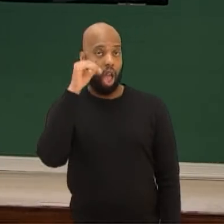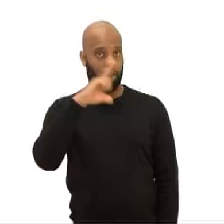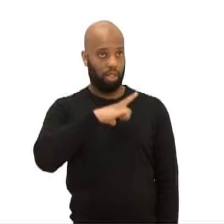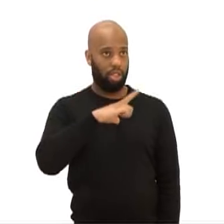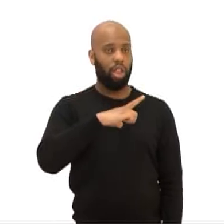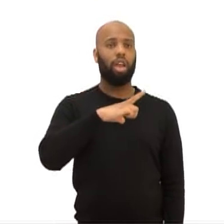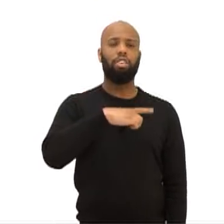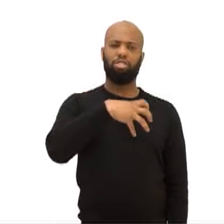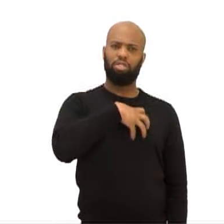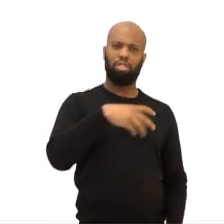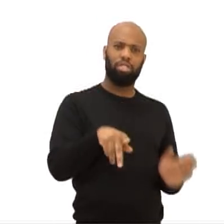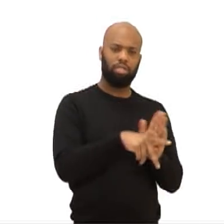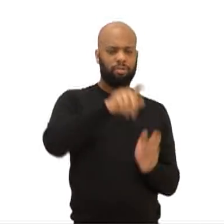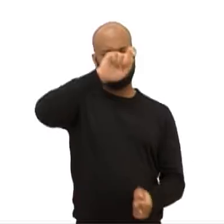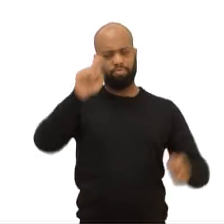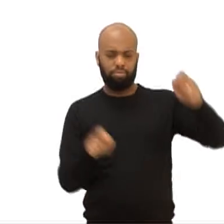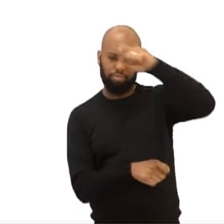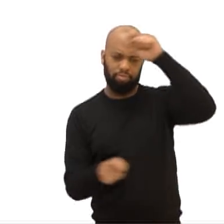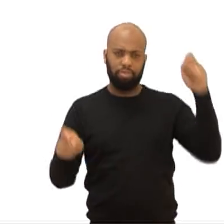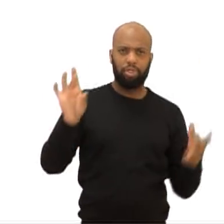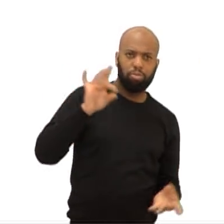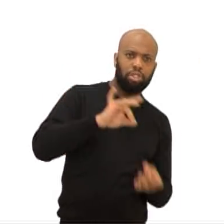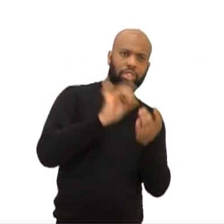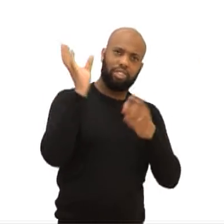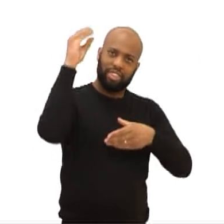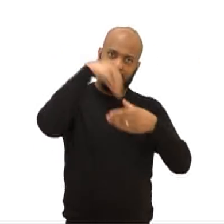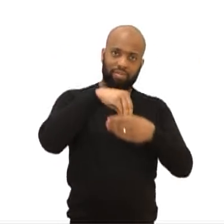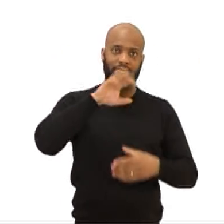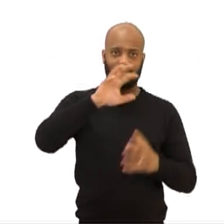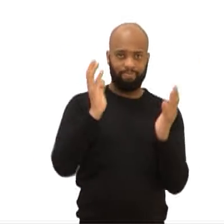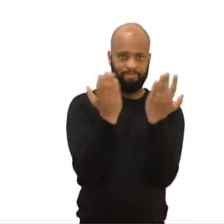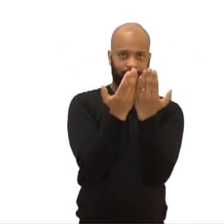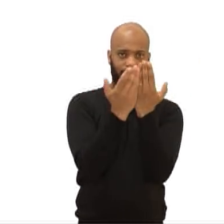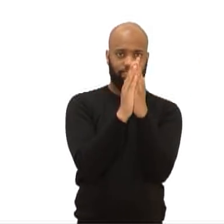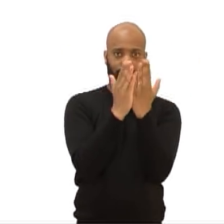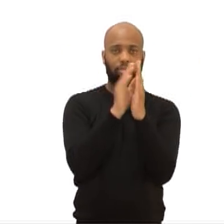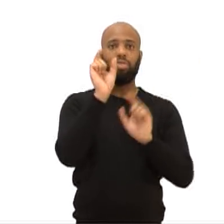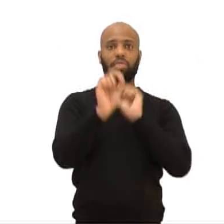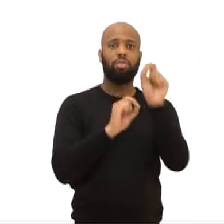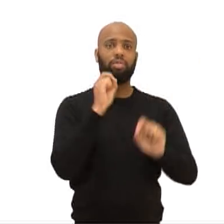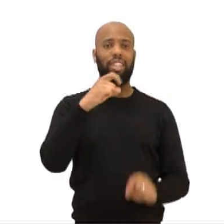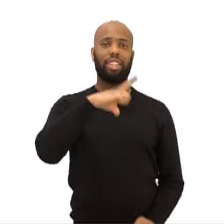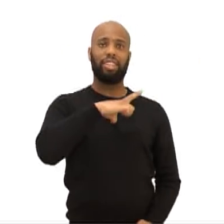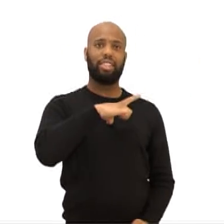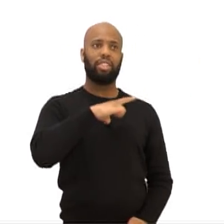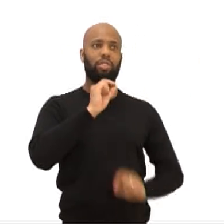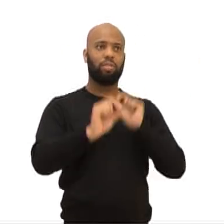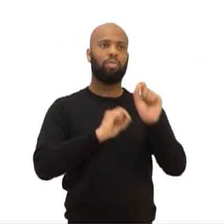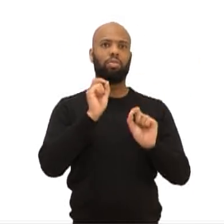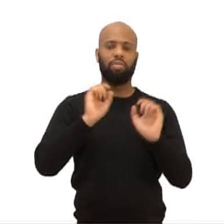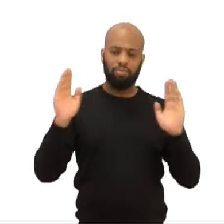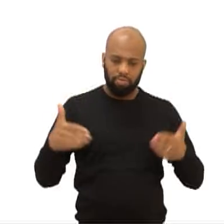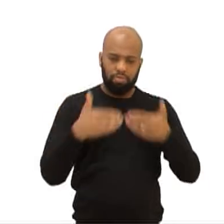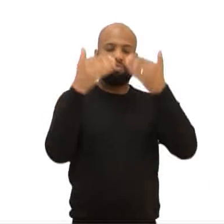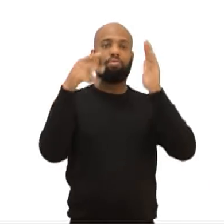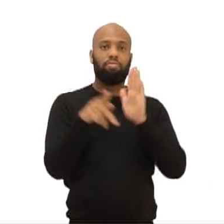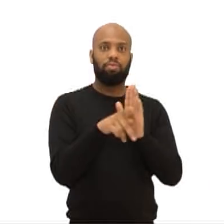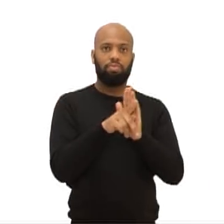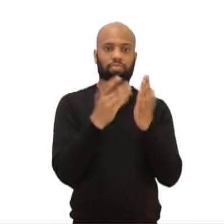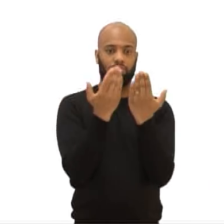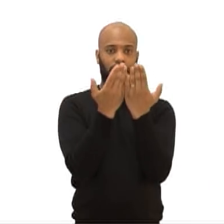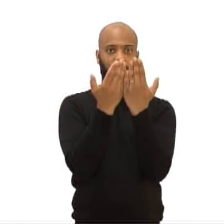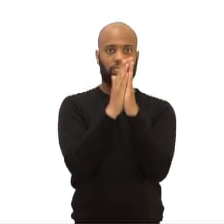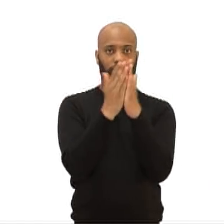Curiosidade, existe uma rotação específica na simetria por rotação em que a correspondente simétrico é exatamente